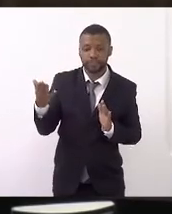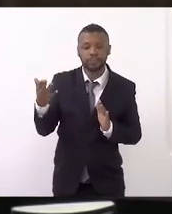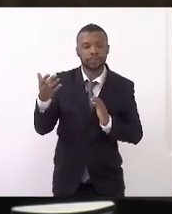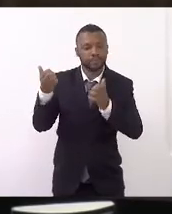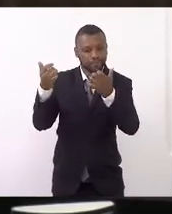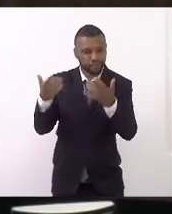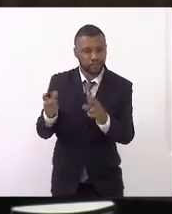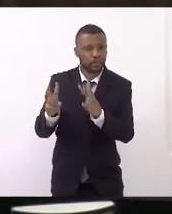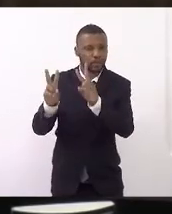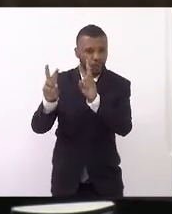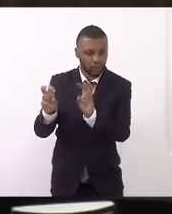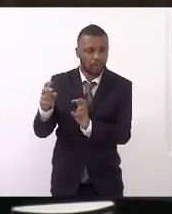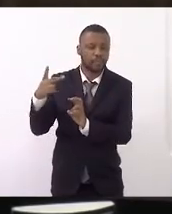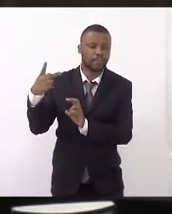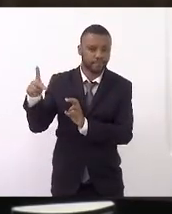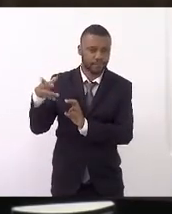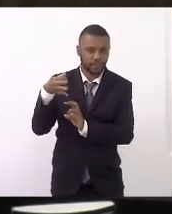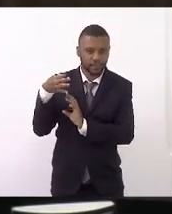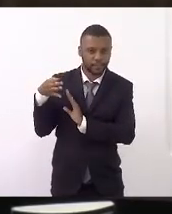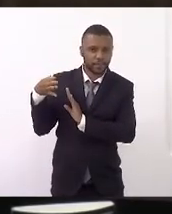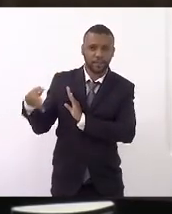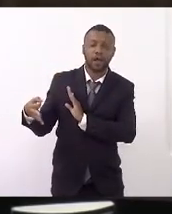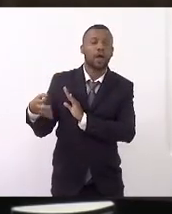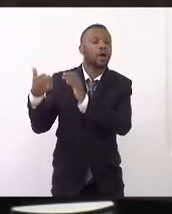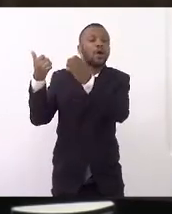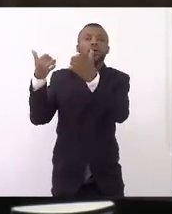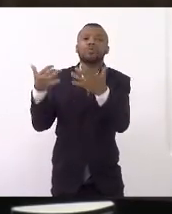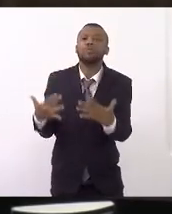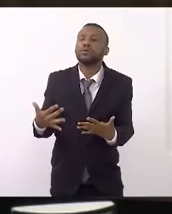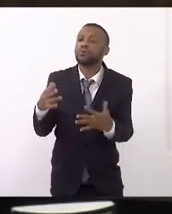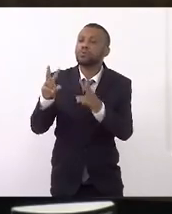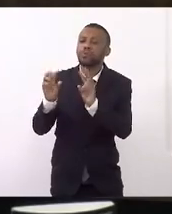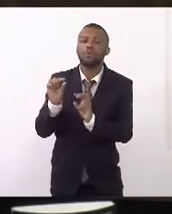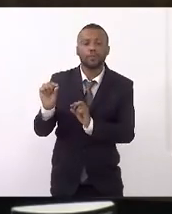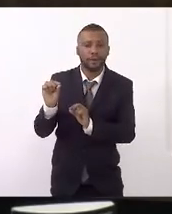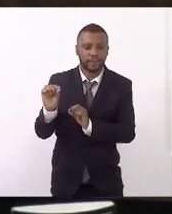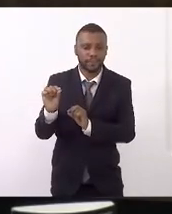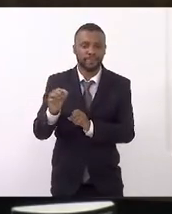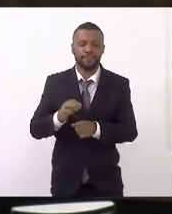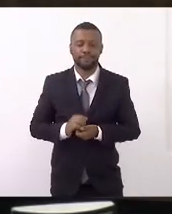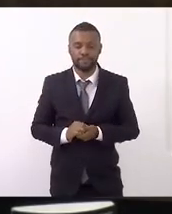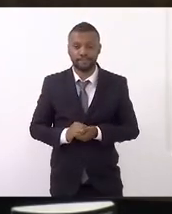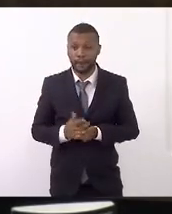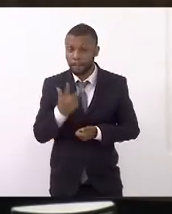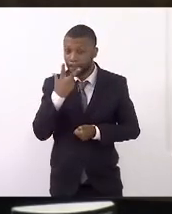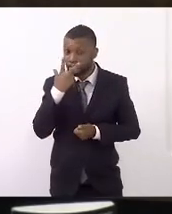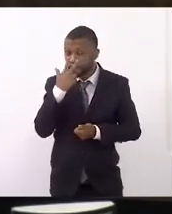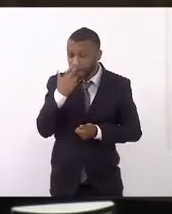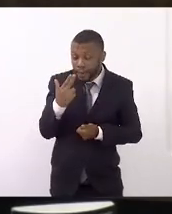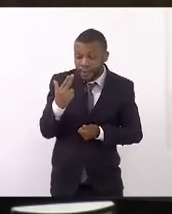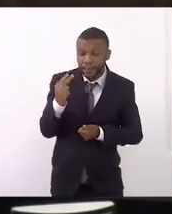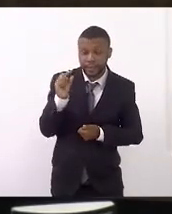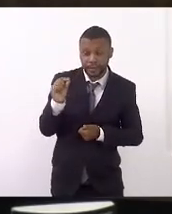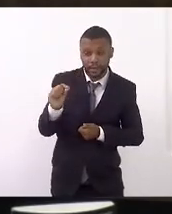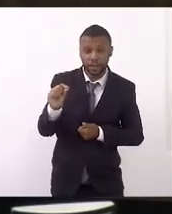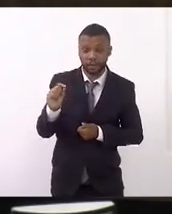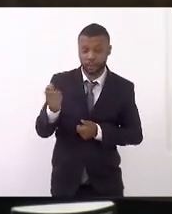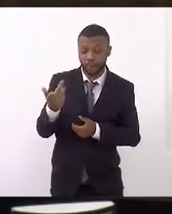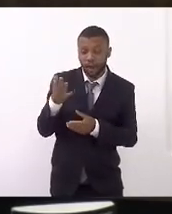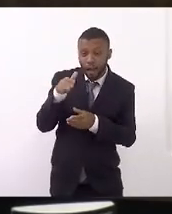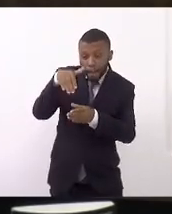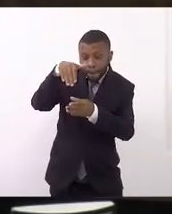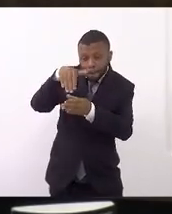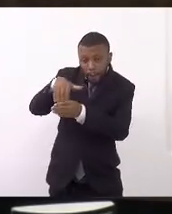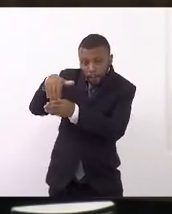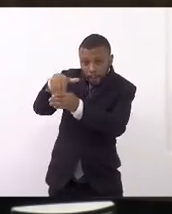questão, eu digo apenas o seguinte: pelo visto, pelo andar da votação, o veto